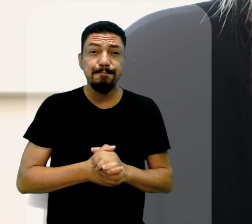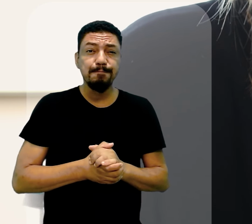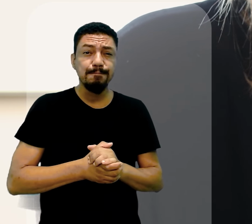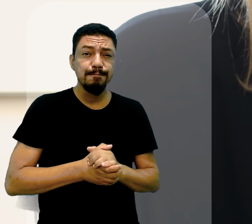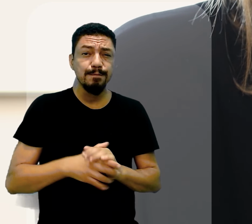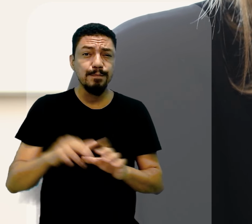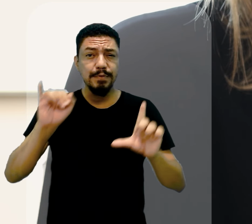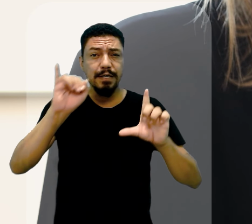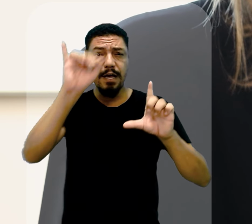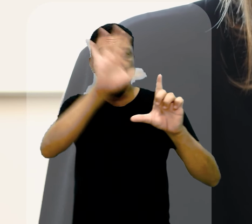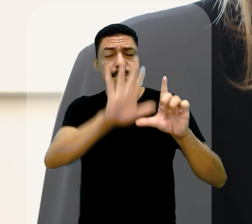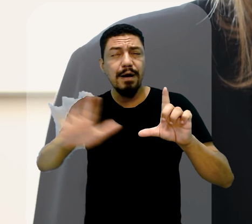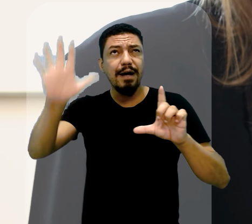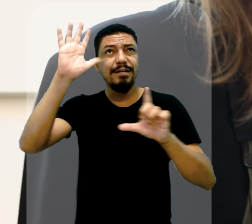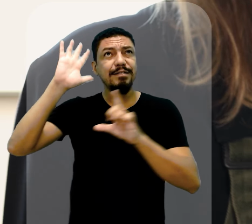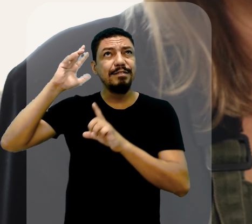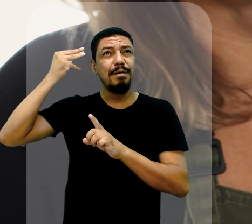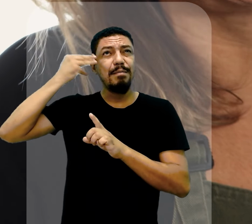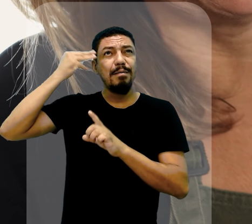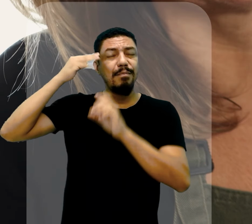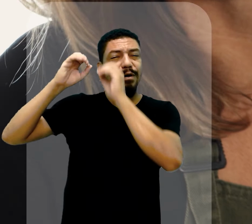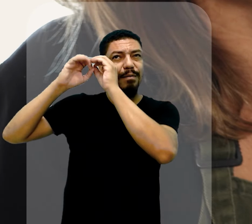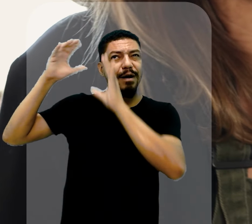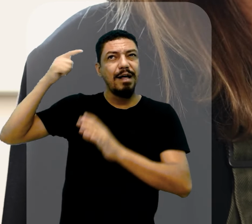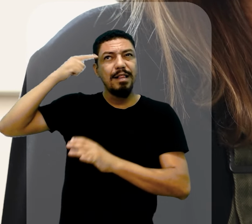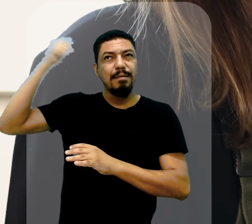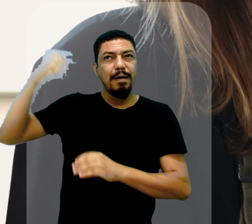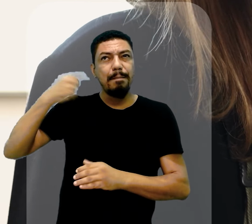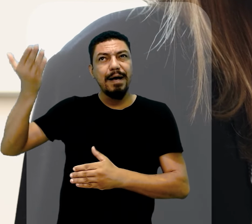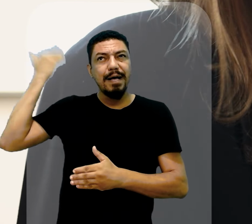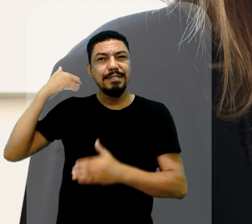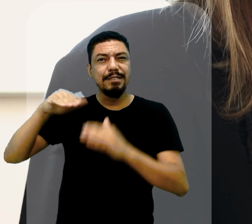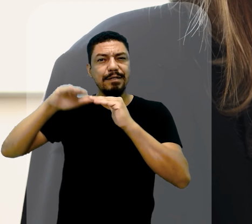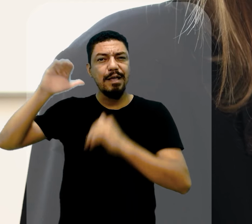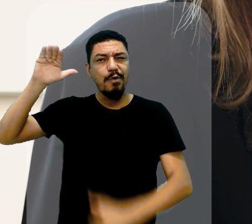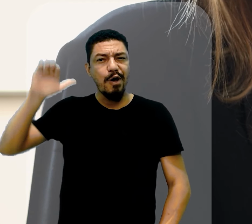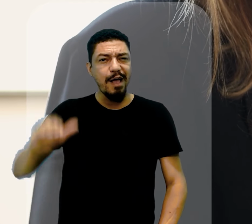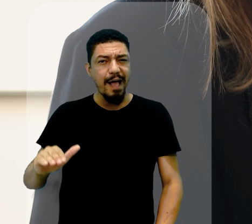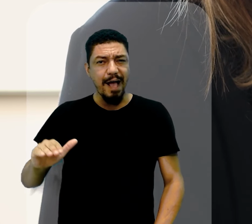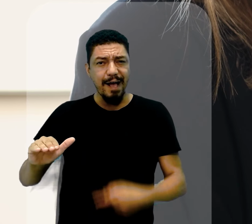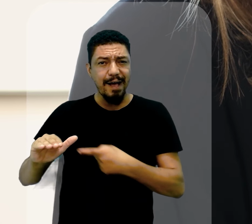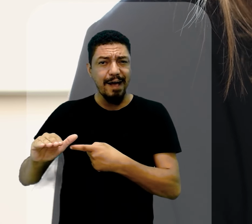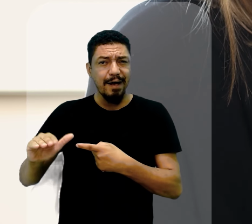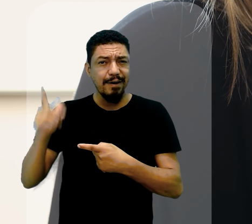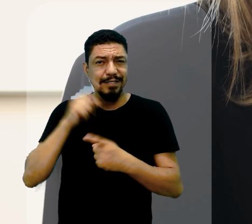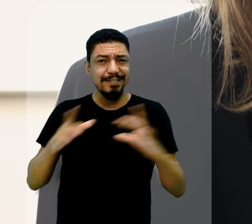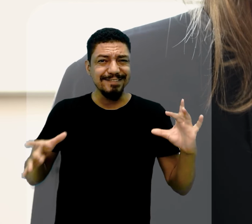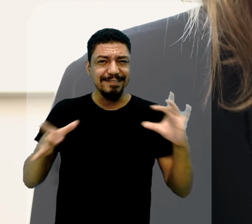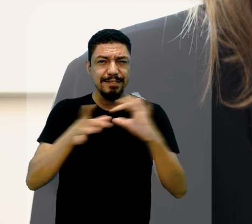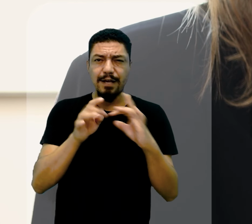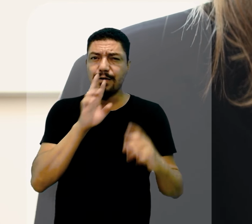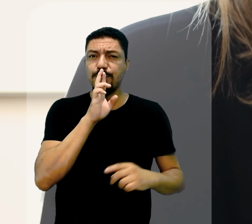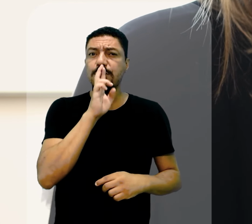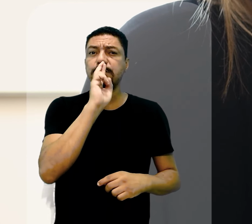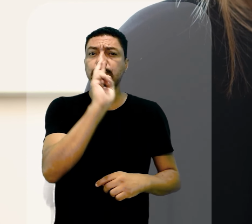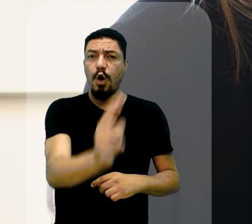a imagem de uma memória de eu criança pode ser muitas vezes um link para as